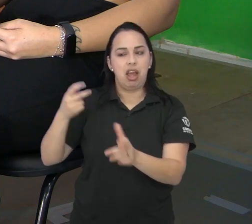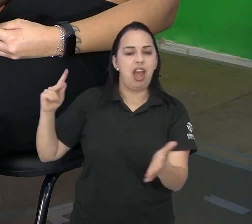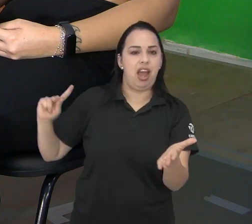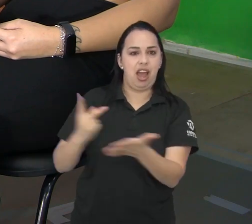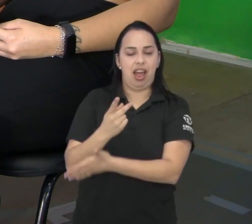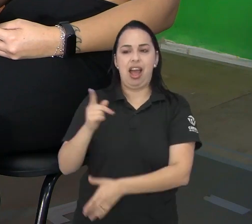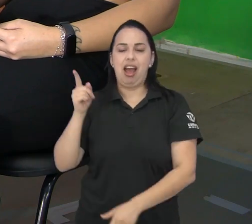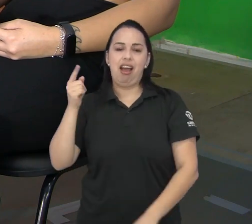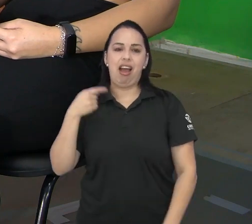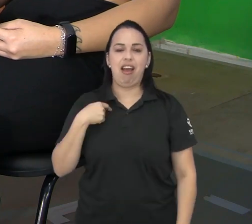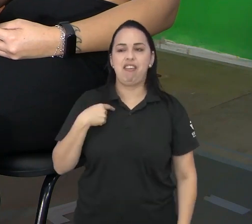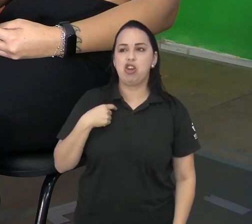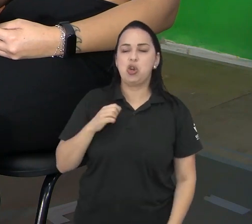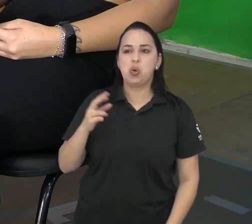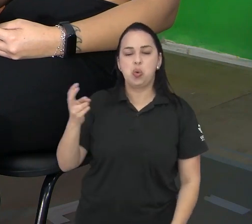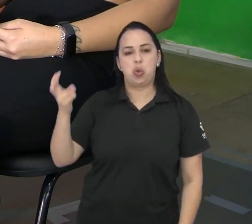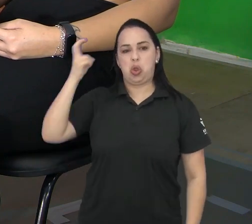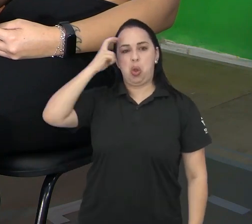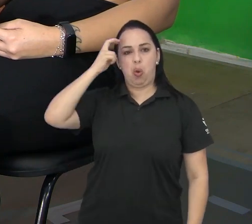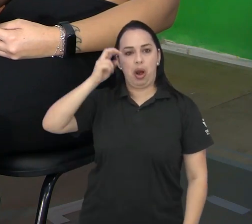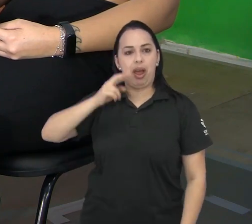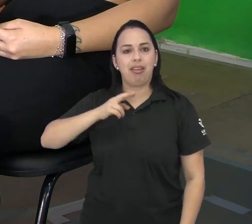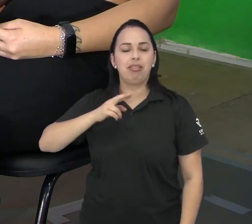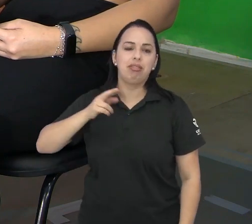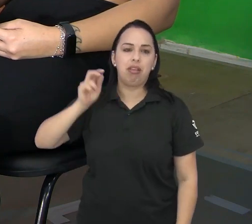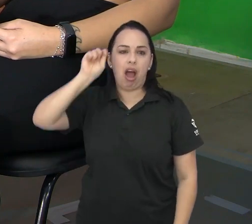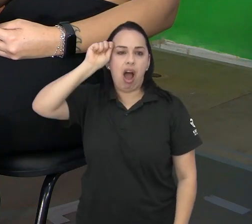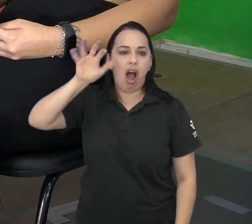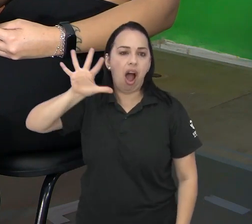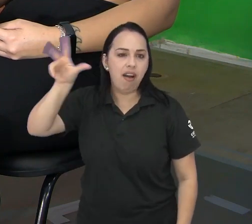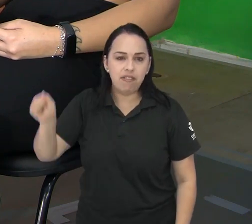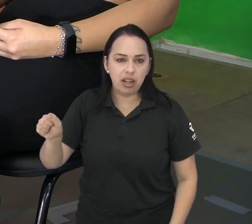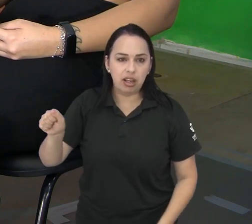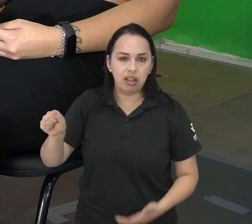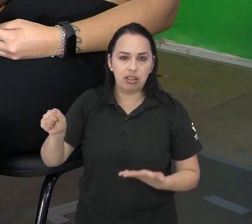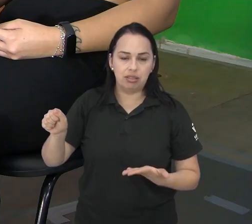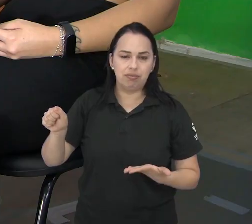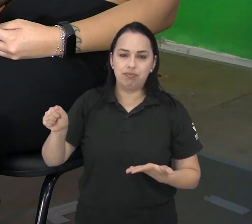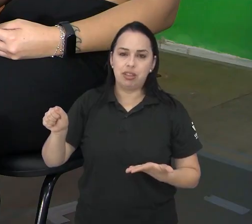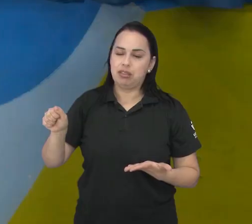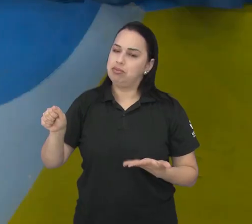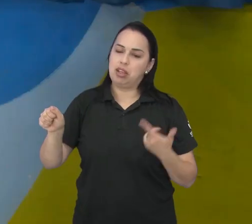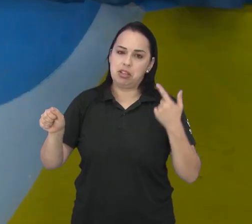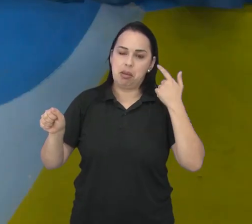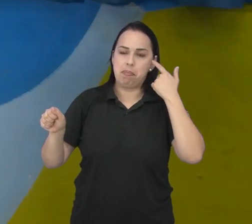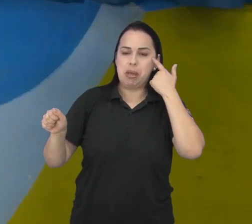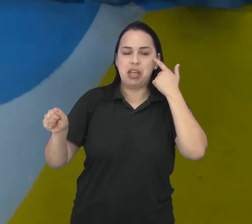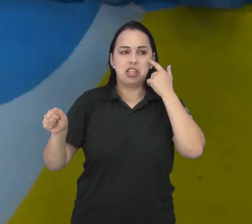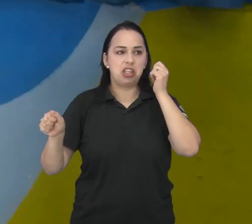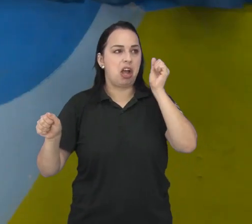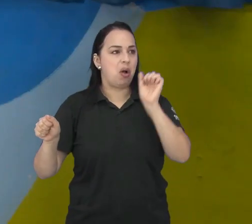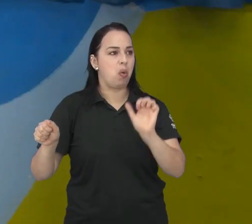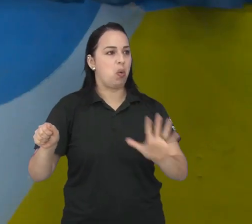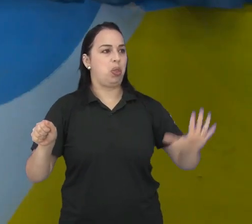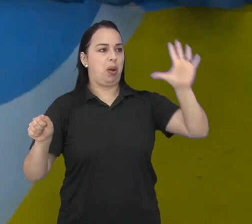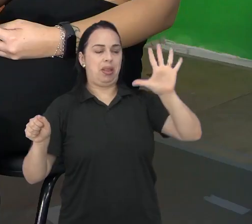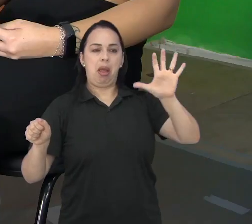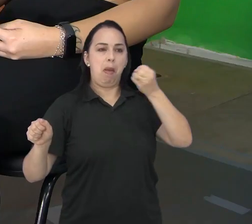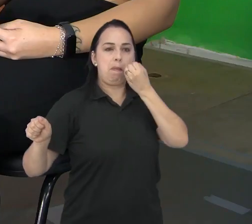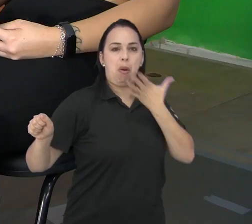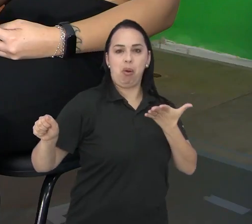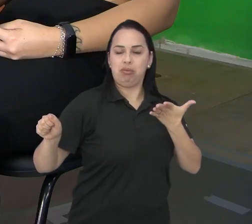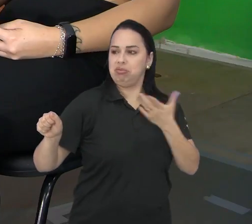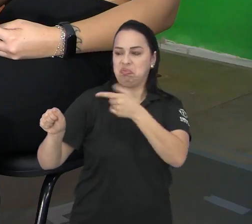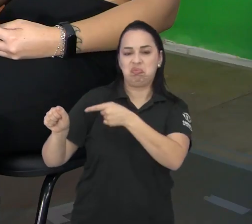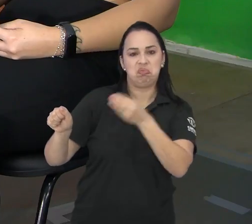é cultura africana, né? Até mesmo porque a gente tem esse poder hegemônico, né, de culturas europeias, enfim. Então a